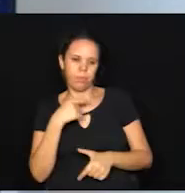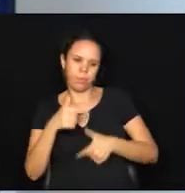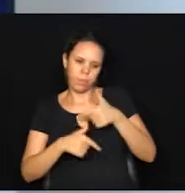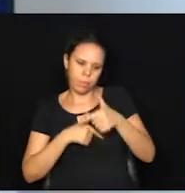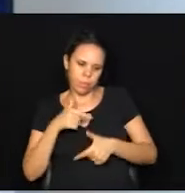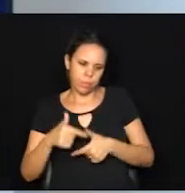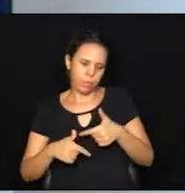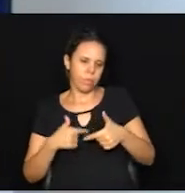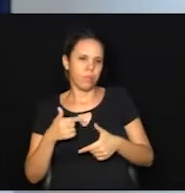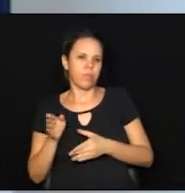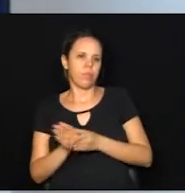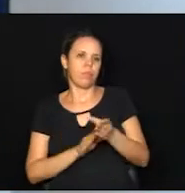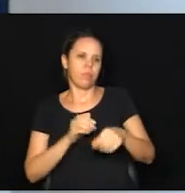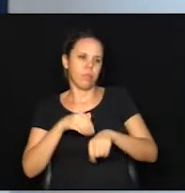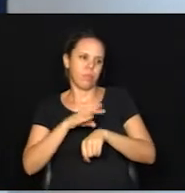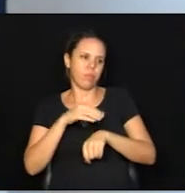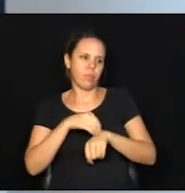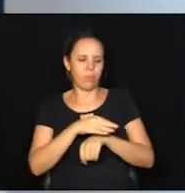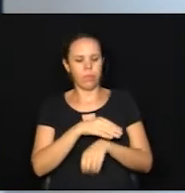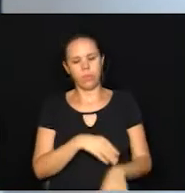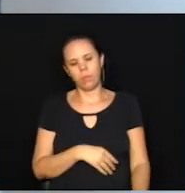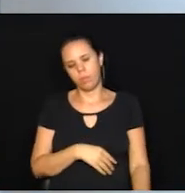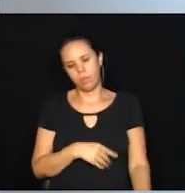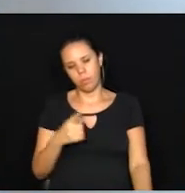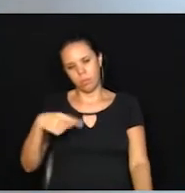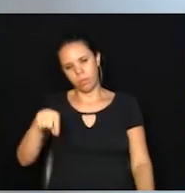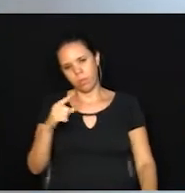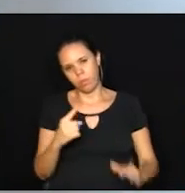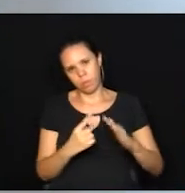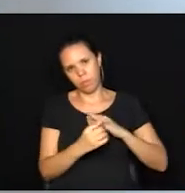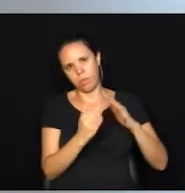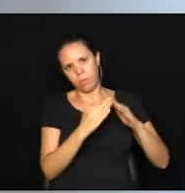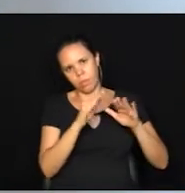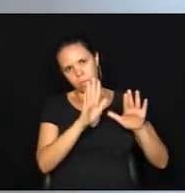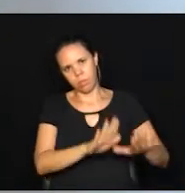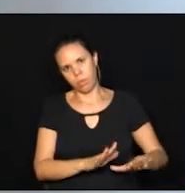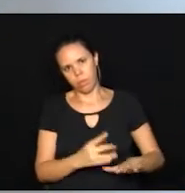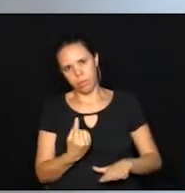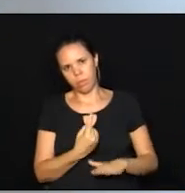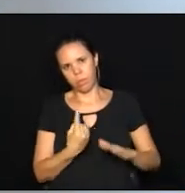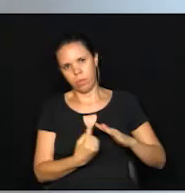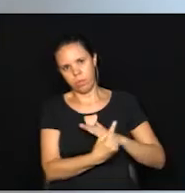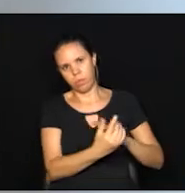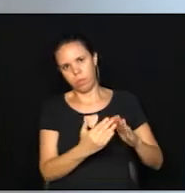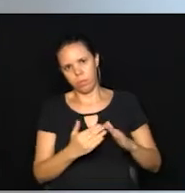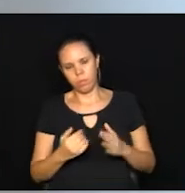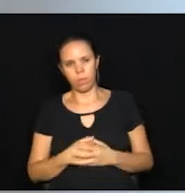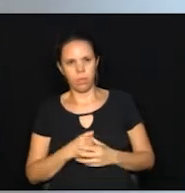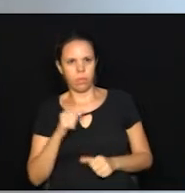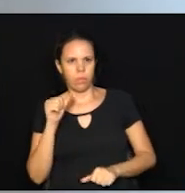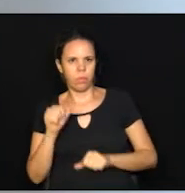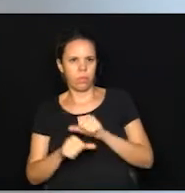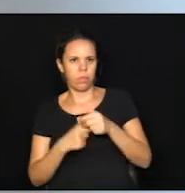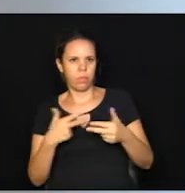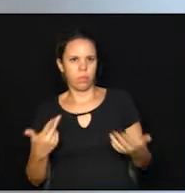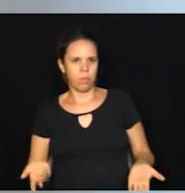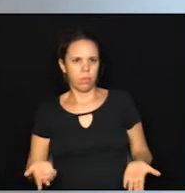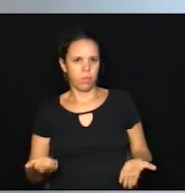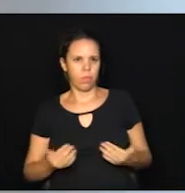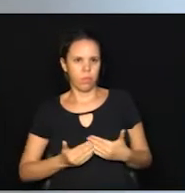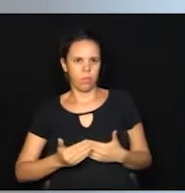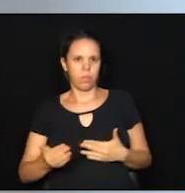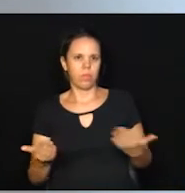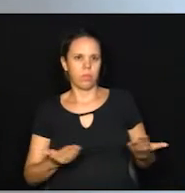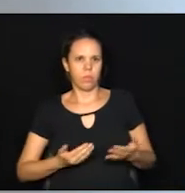trabalho é de orientação para que fiquem em casa e permaneçam no isolamento social. Muda alguma coisa a partir